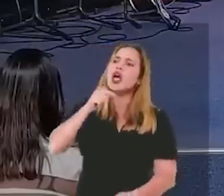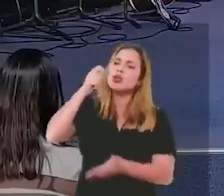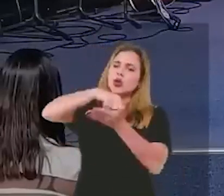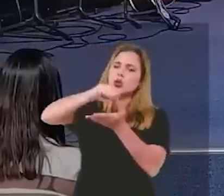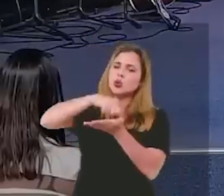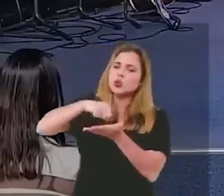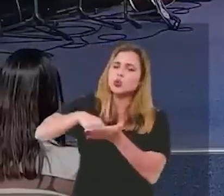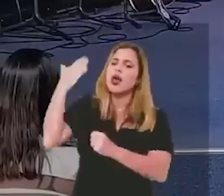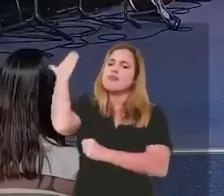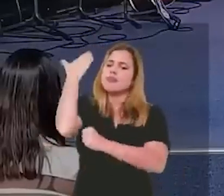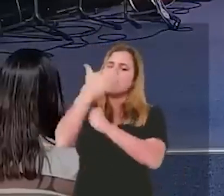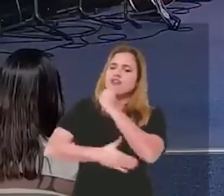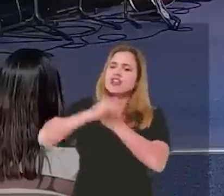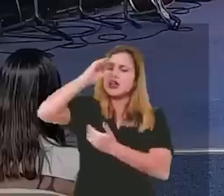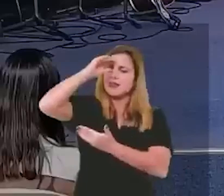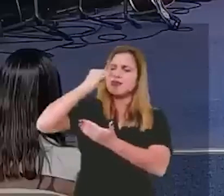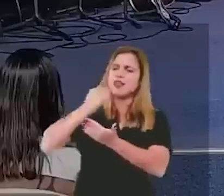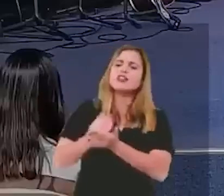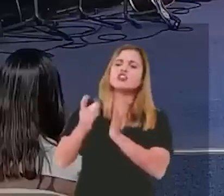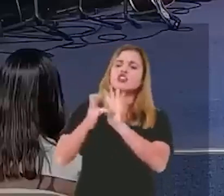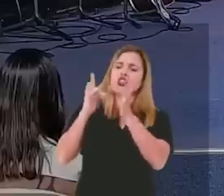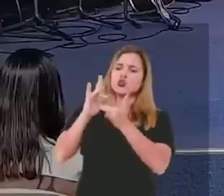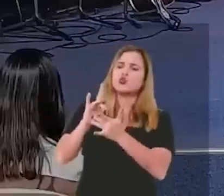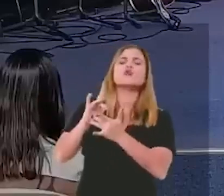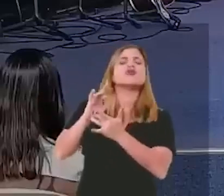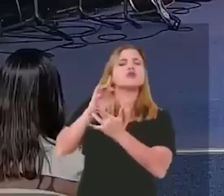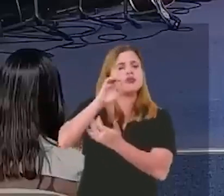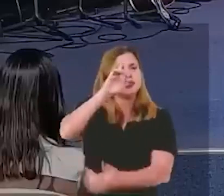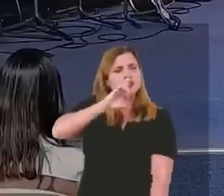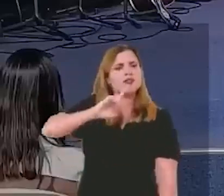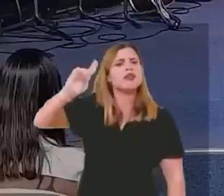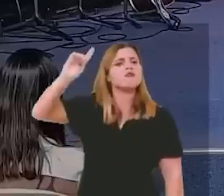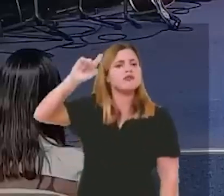Mas a segunda aplicação para mim é um mistério.